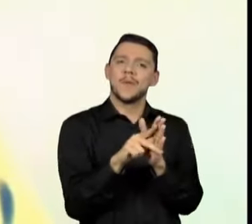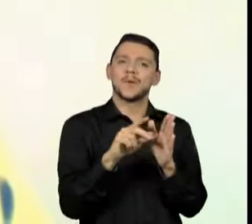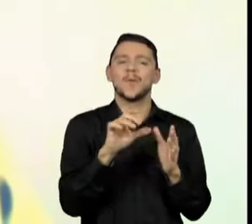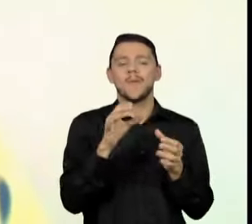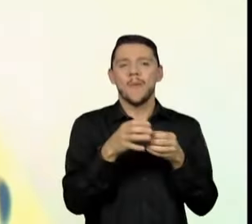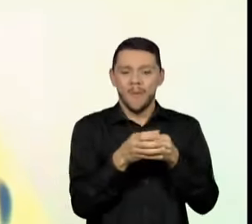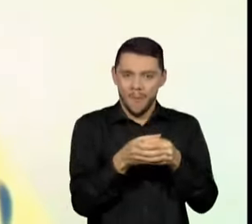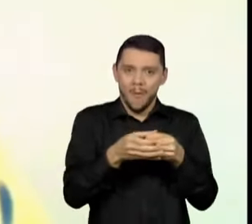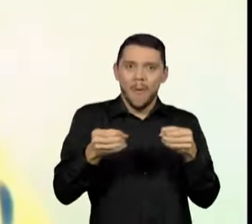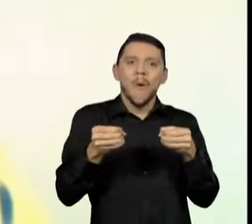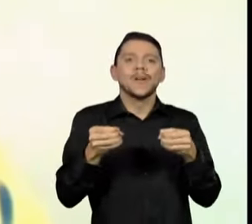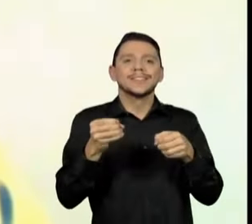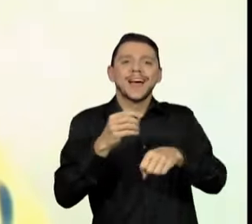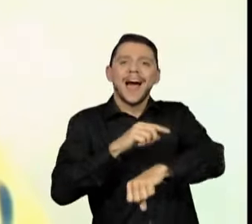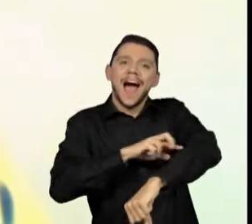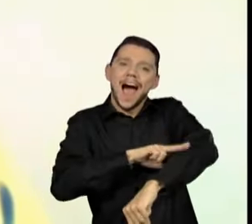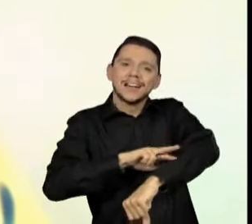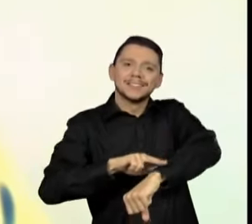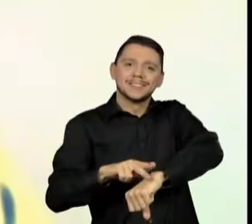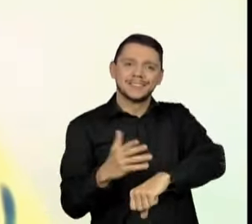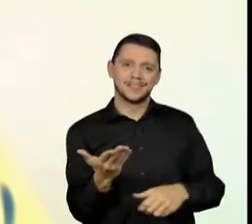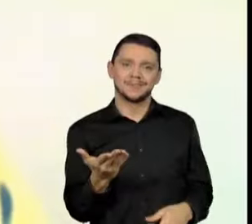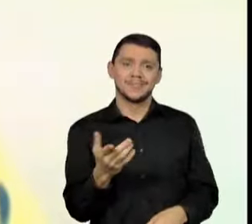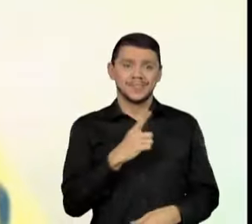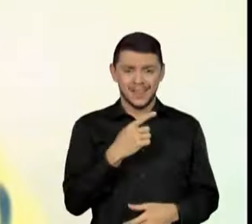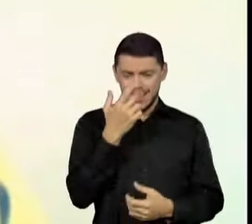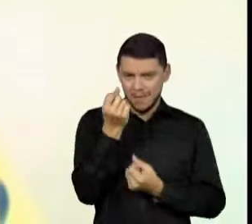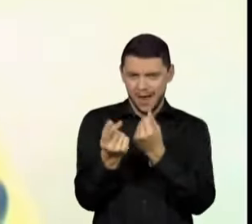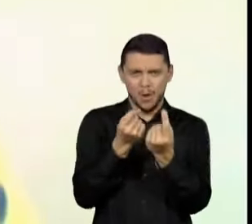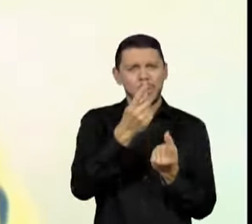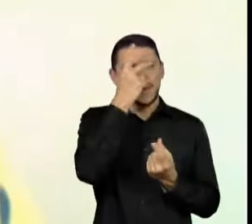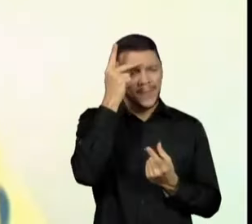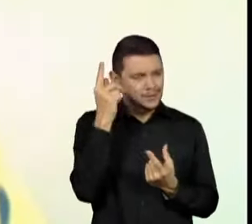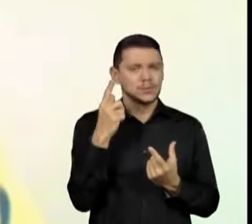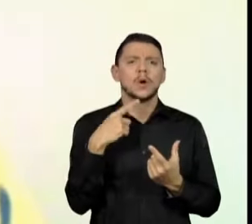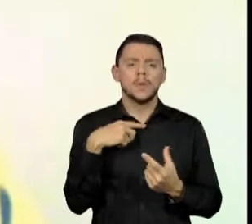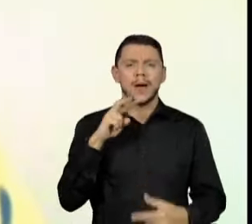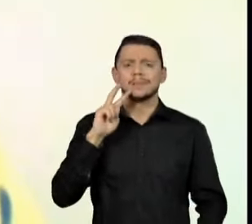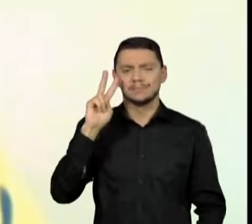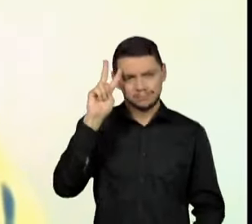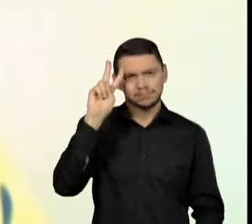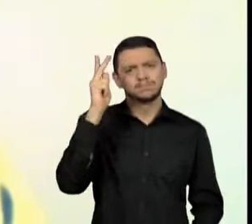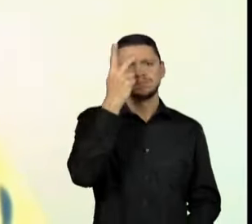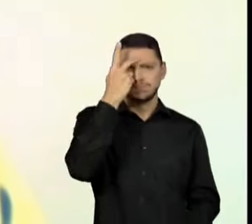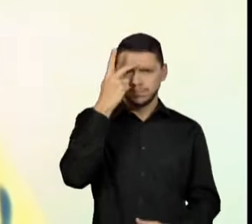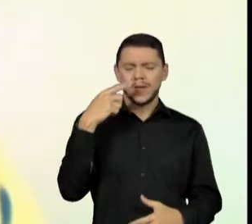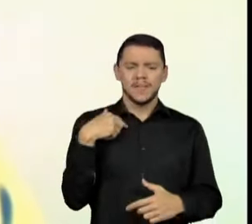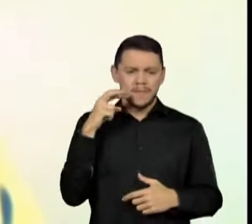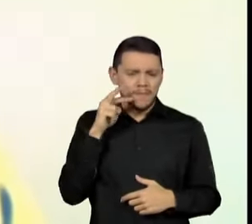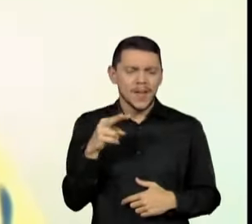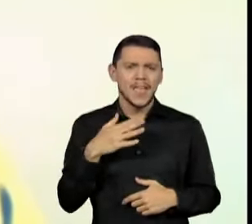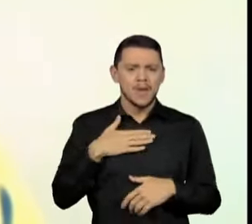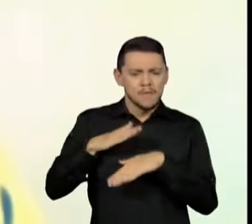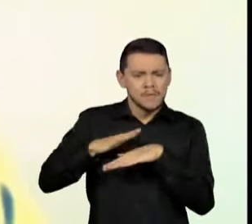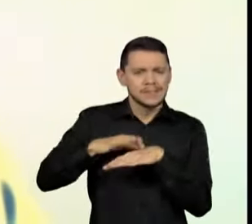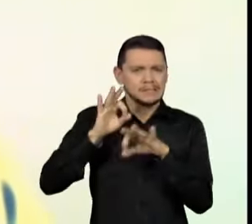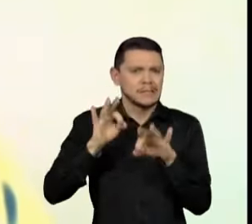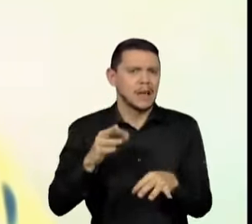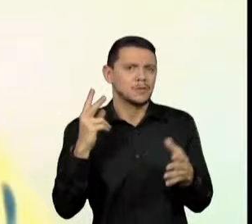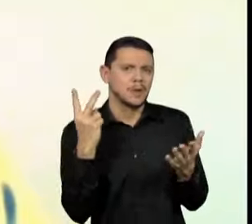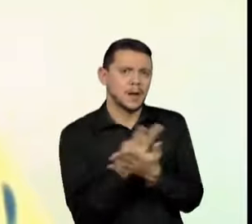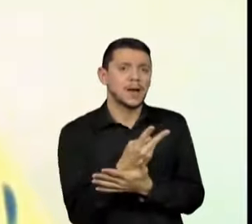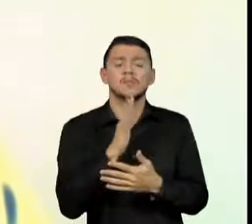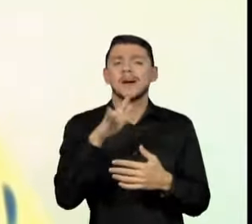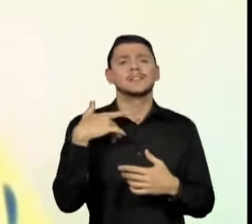pessoas revisaram as suas atitudes, mas eu não sei se elas vieram publicamente revisar as suas atitudes.